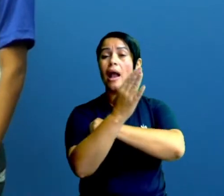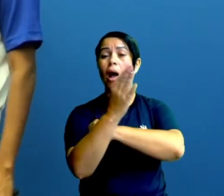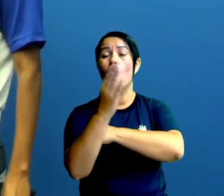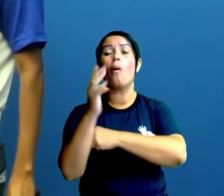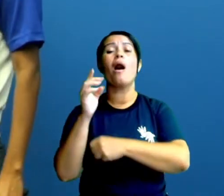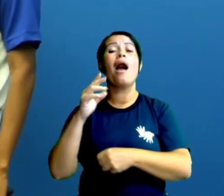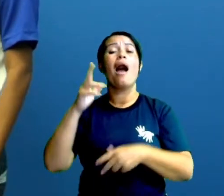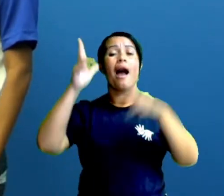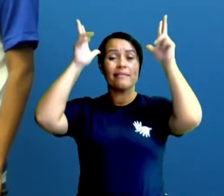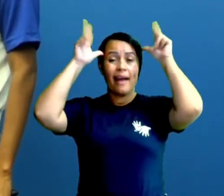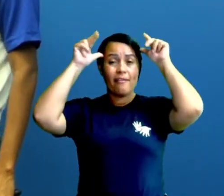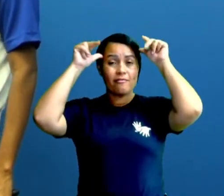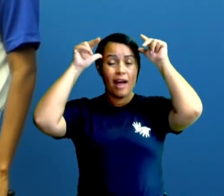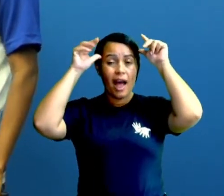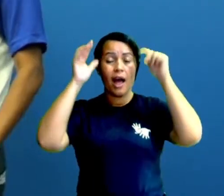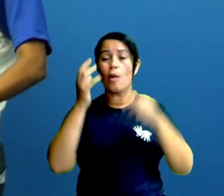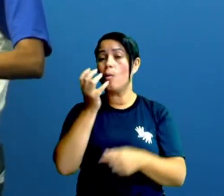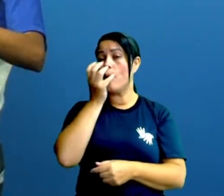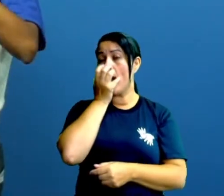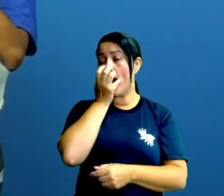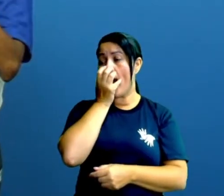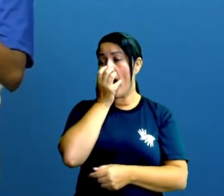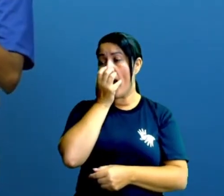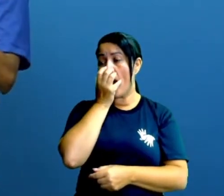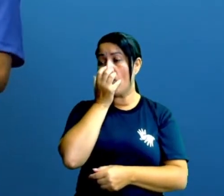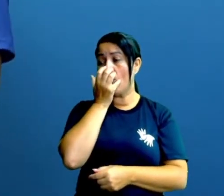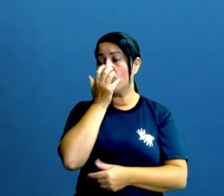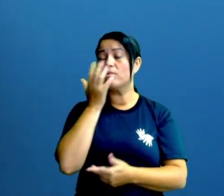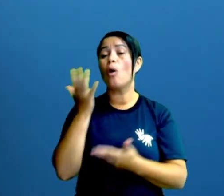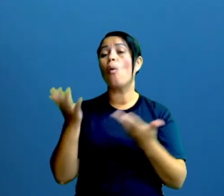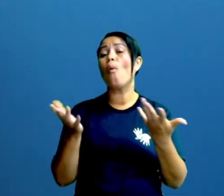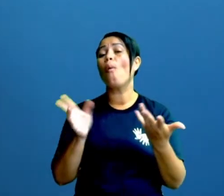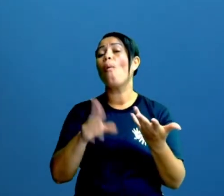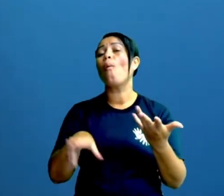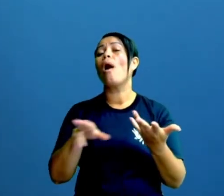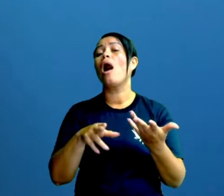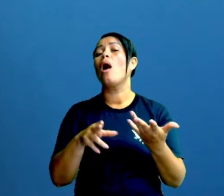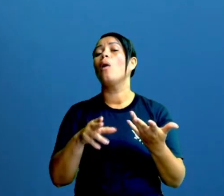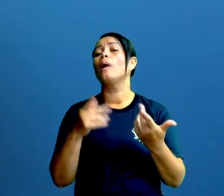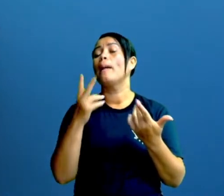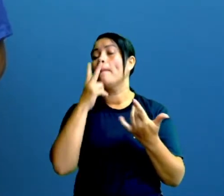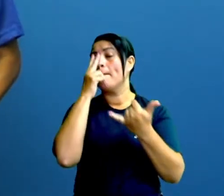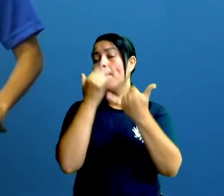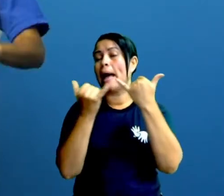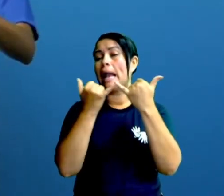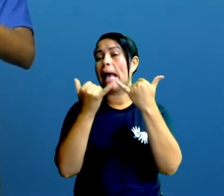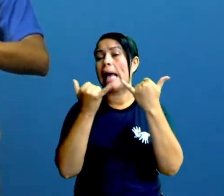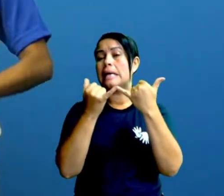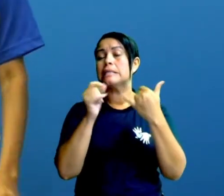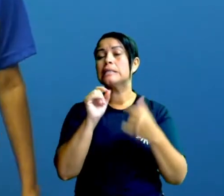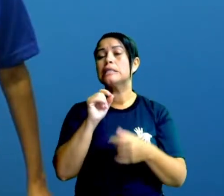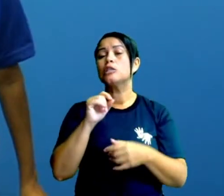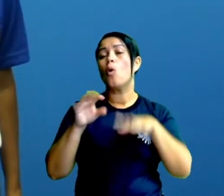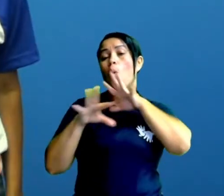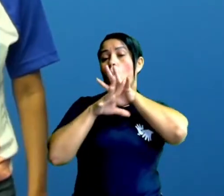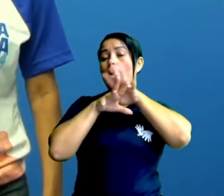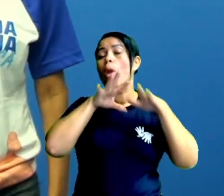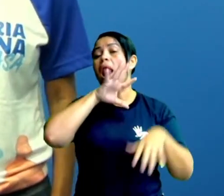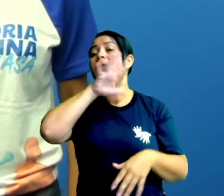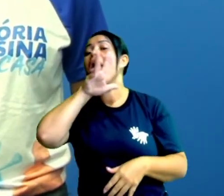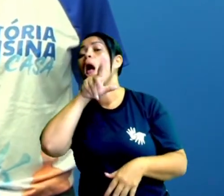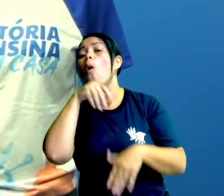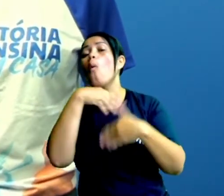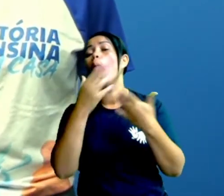cão tem um mesmo sonzinho final ou seja rimam com leão quem é de casa já